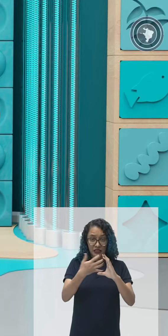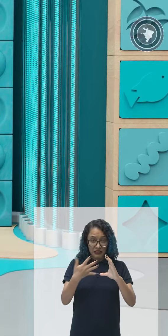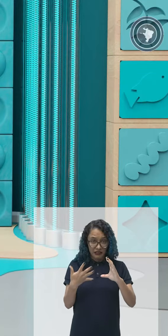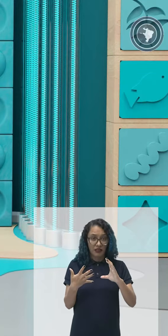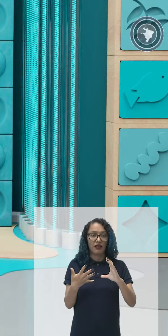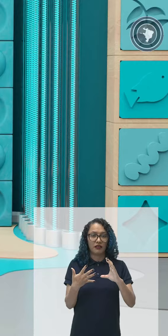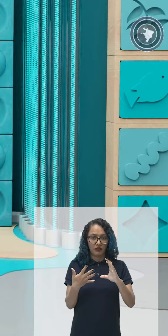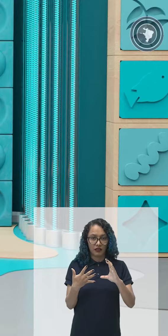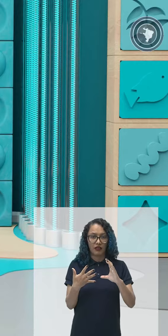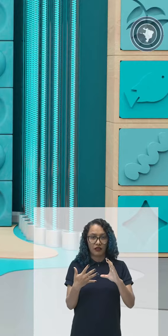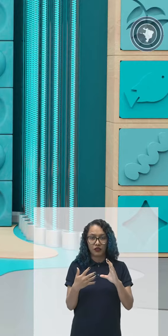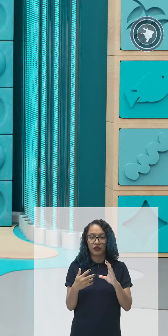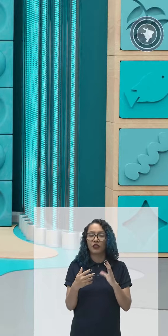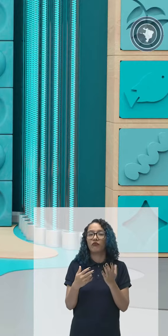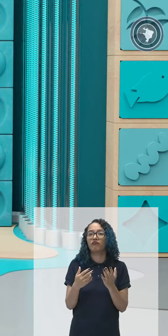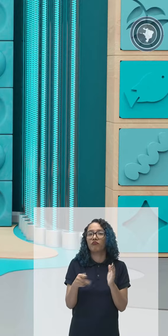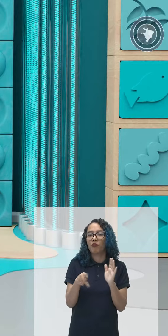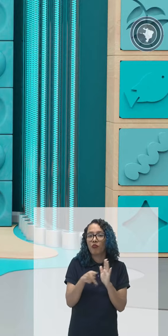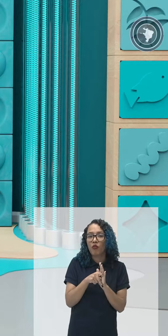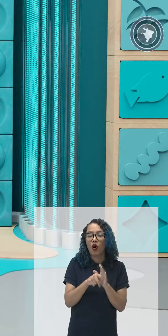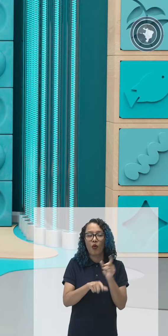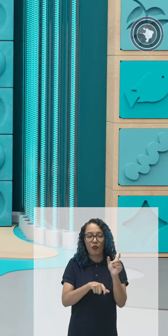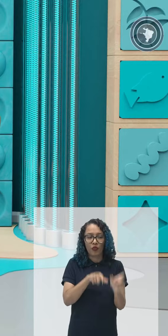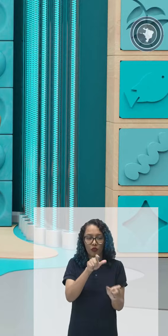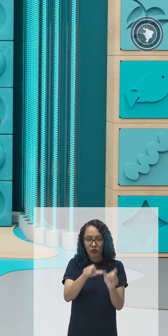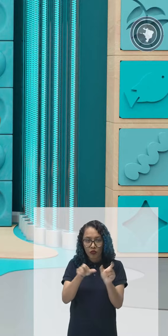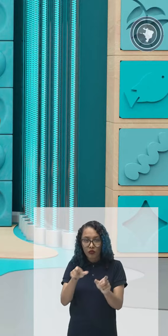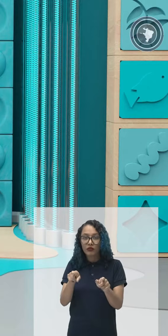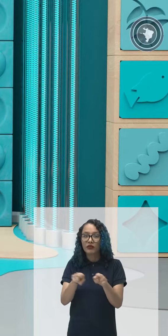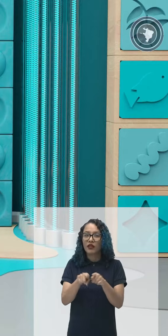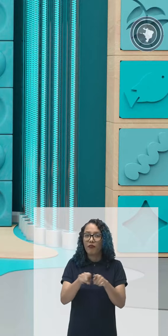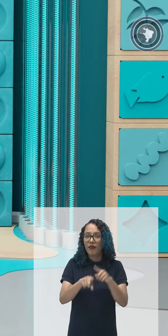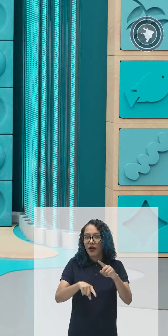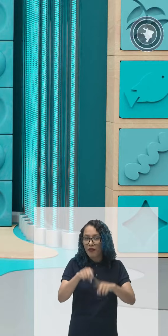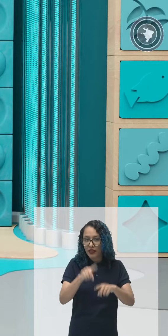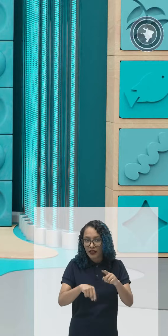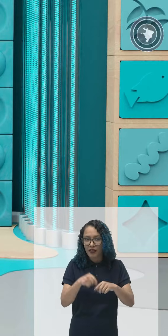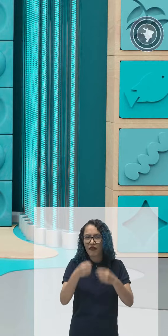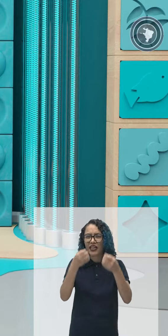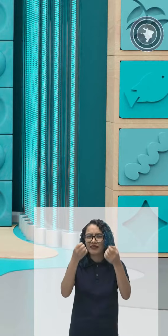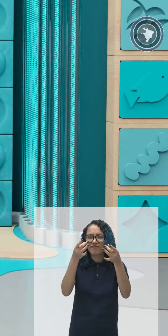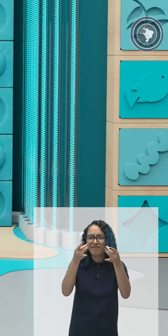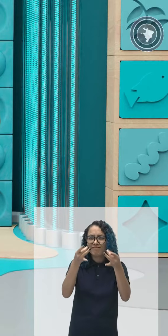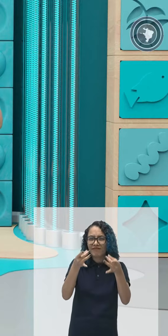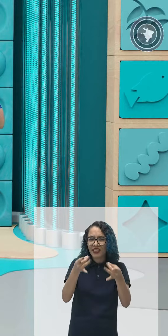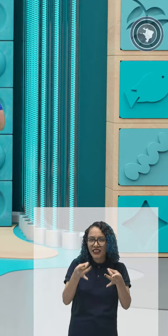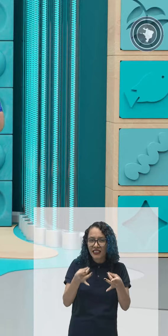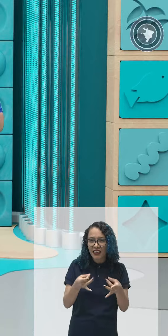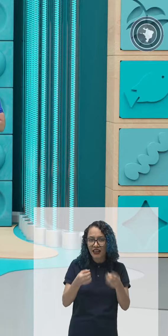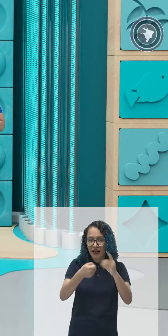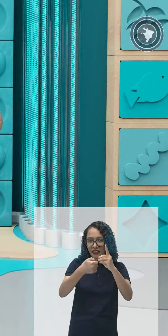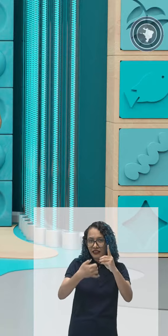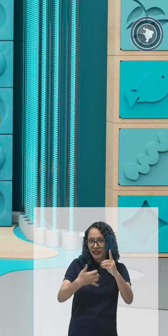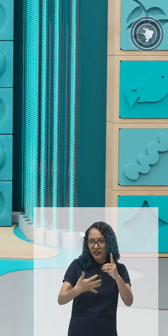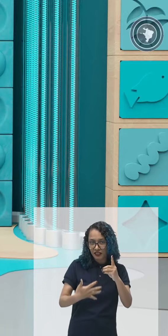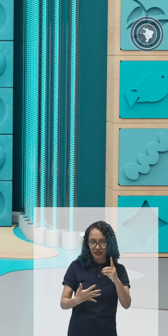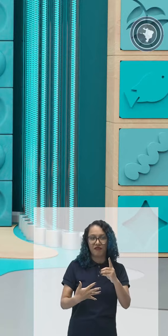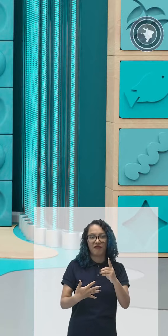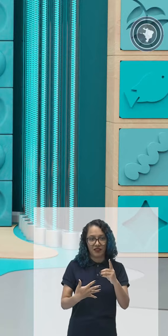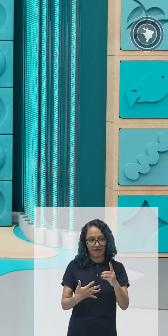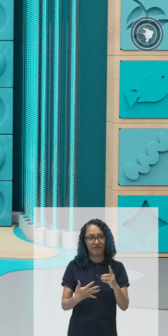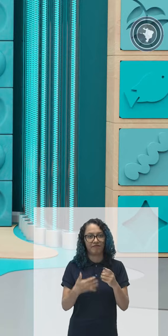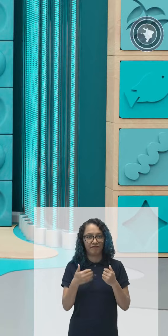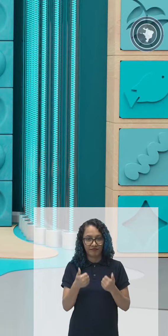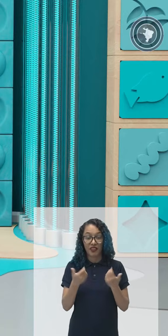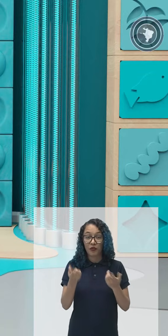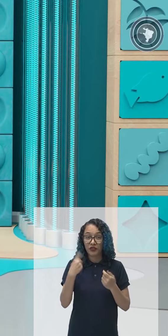seja, as propriedades dos seres e objetos, vai descrever, gente, como o nosso texto está indicando. Então, para que a